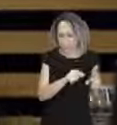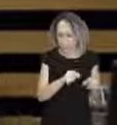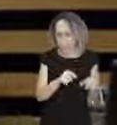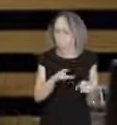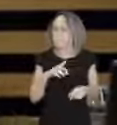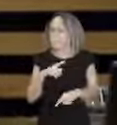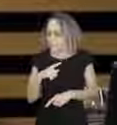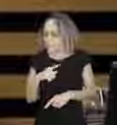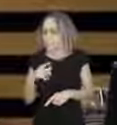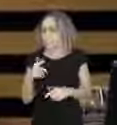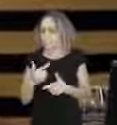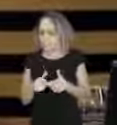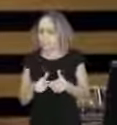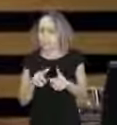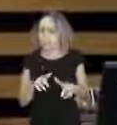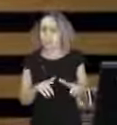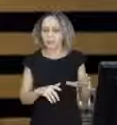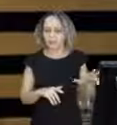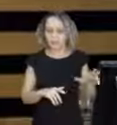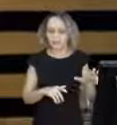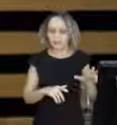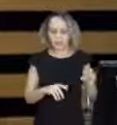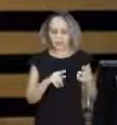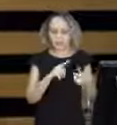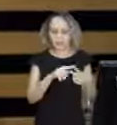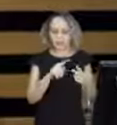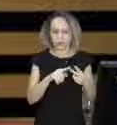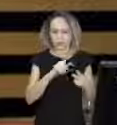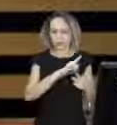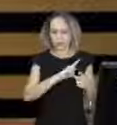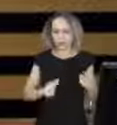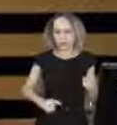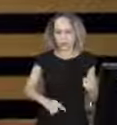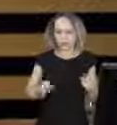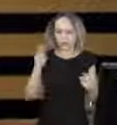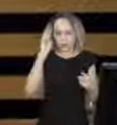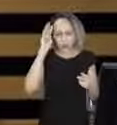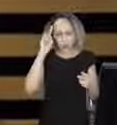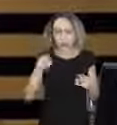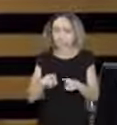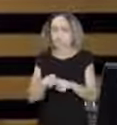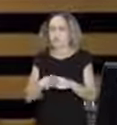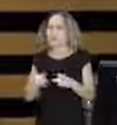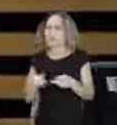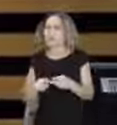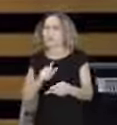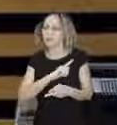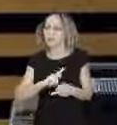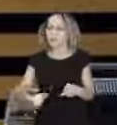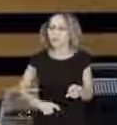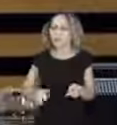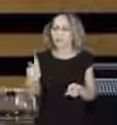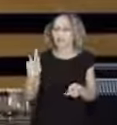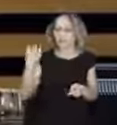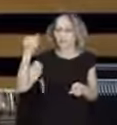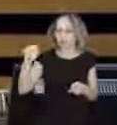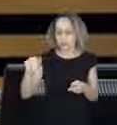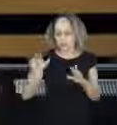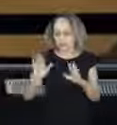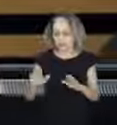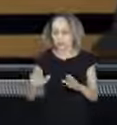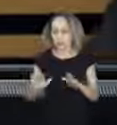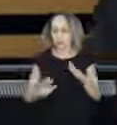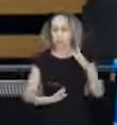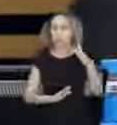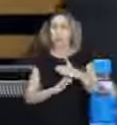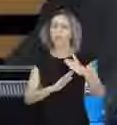governadora do Rio Grande do Norte. Depois, o teto de gastos, a reforma administrativa.